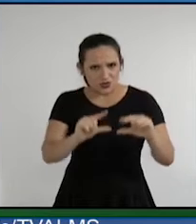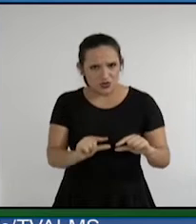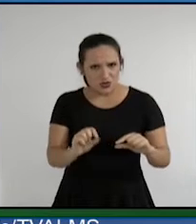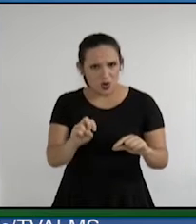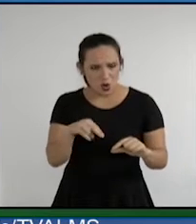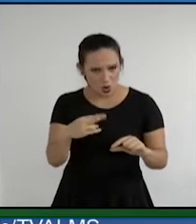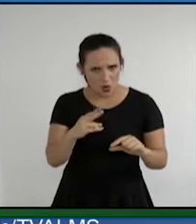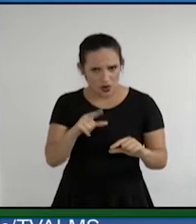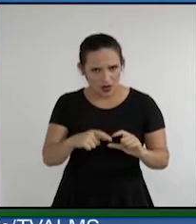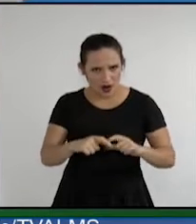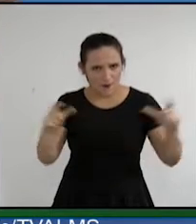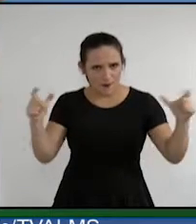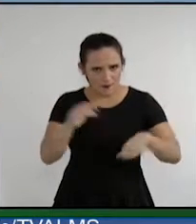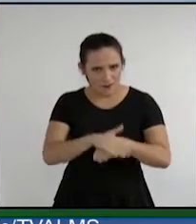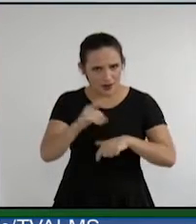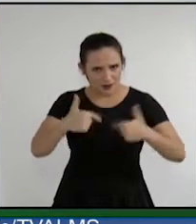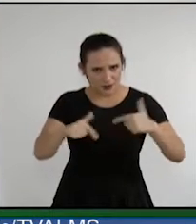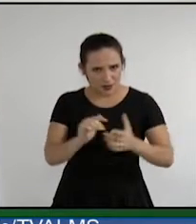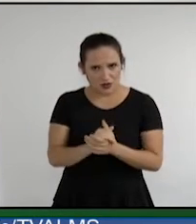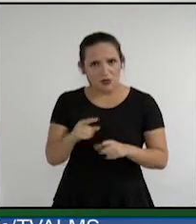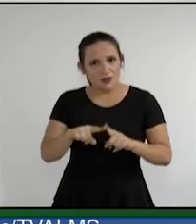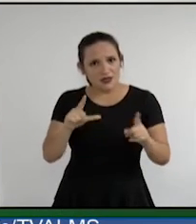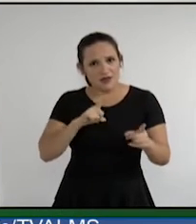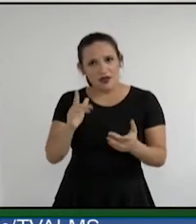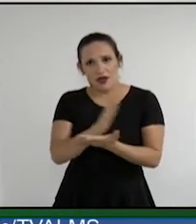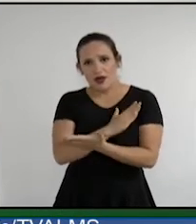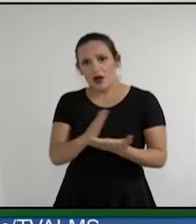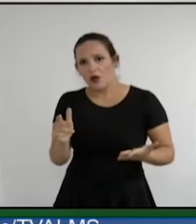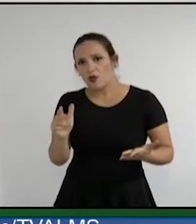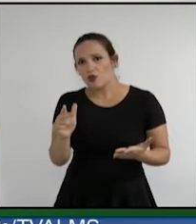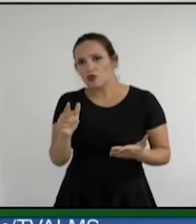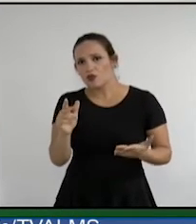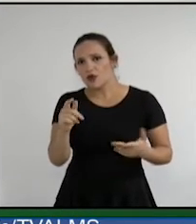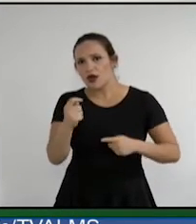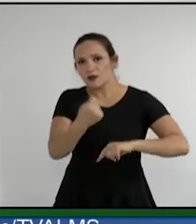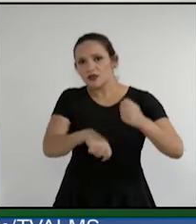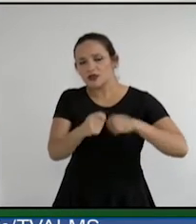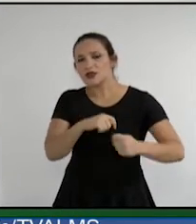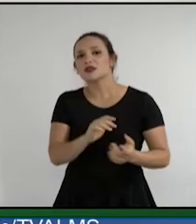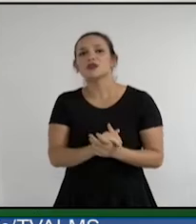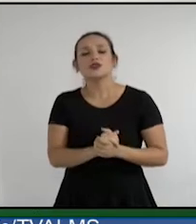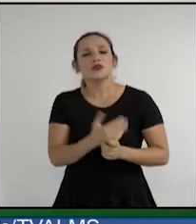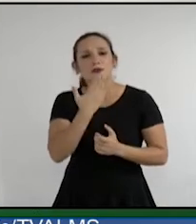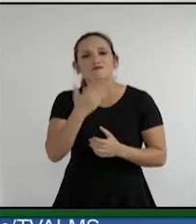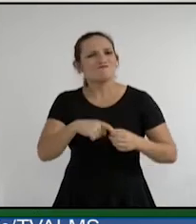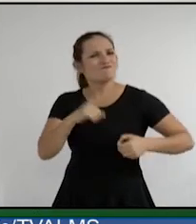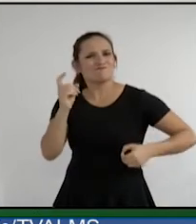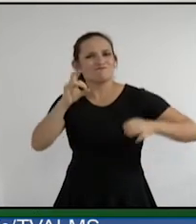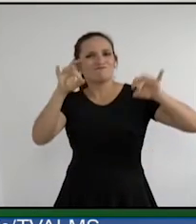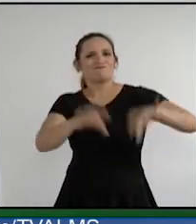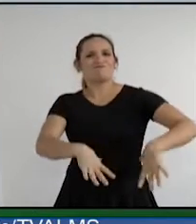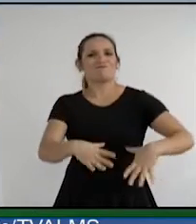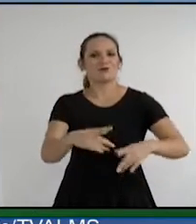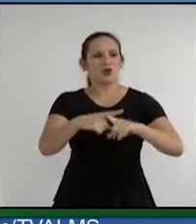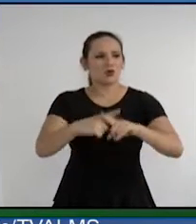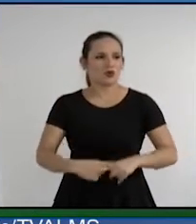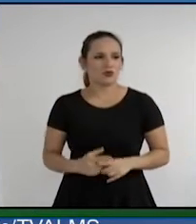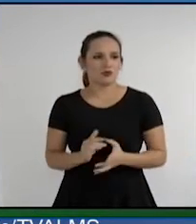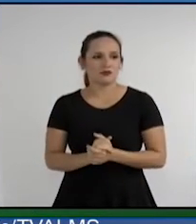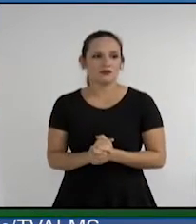Está aí. Está aí, pessoal. Estão fazendo exatamente como se faz no poder